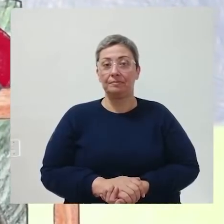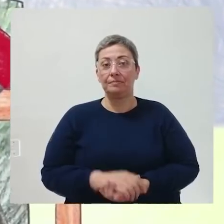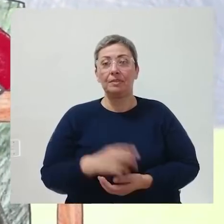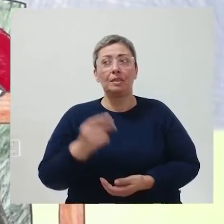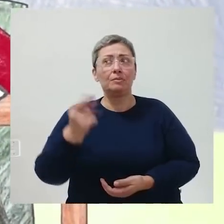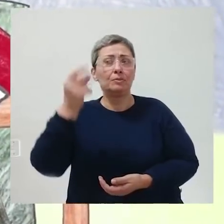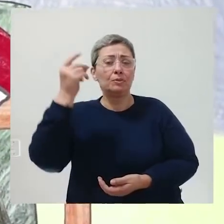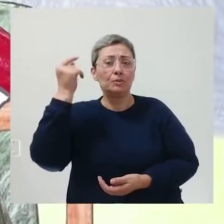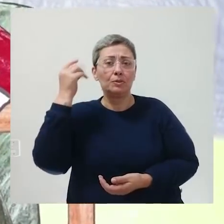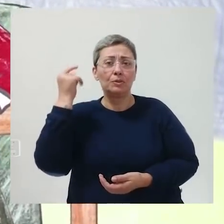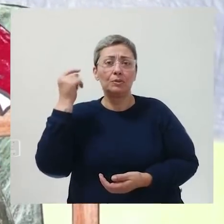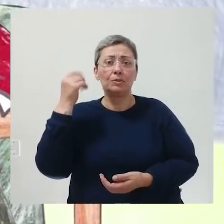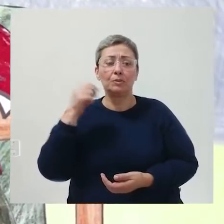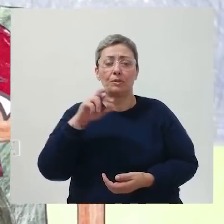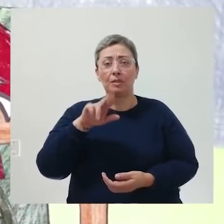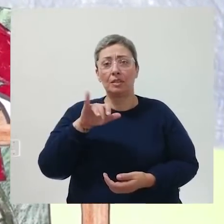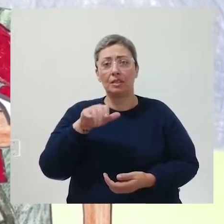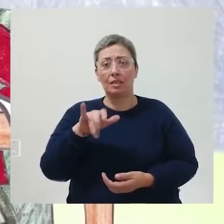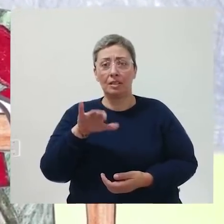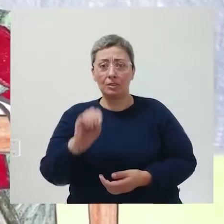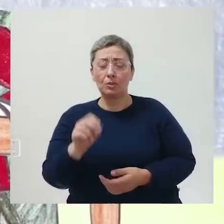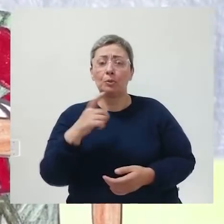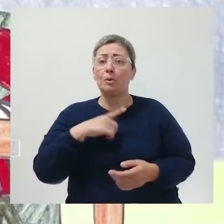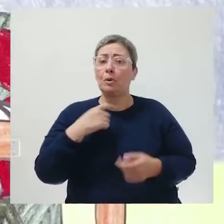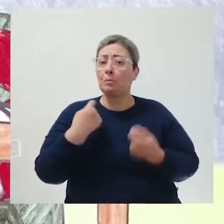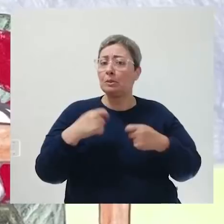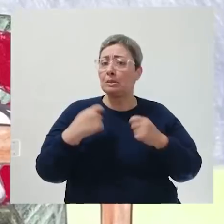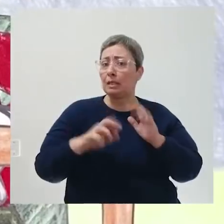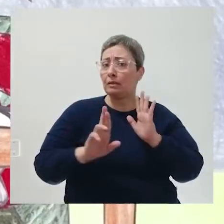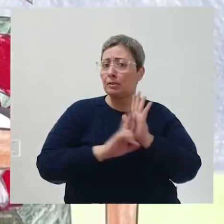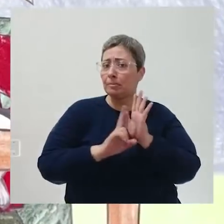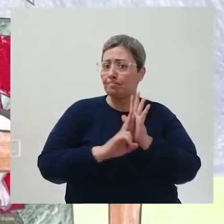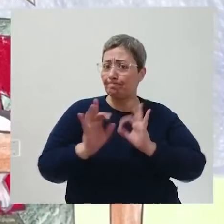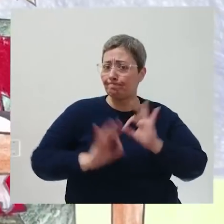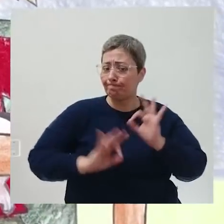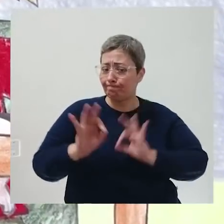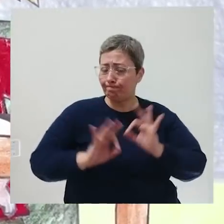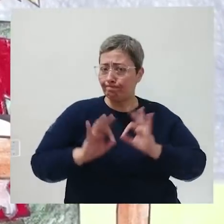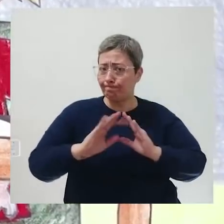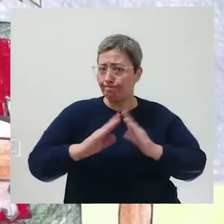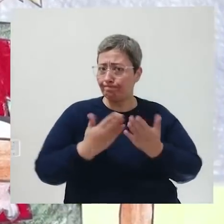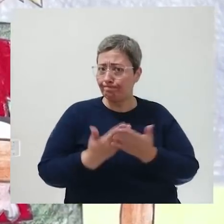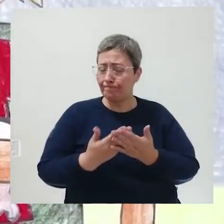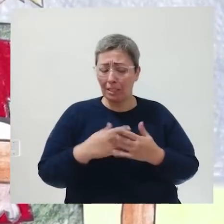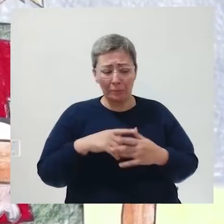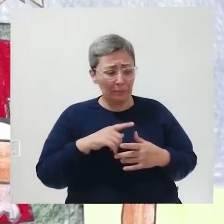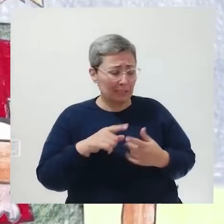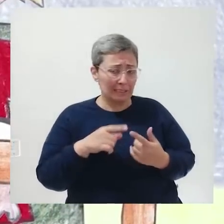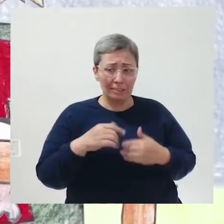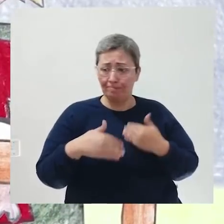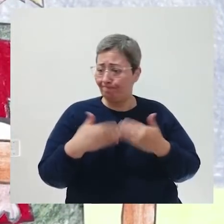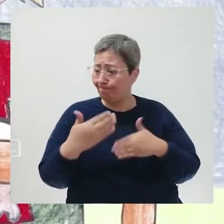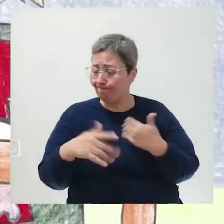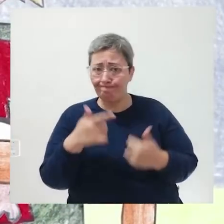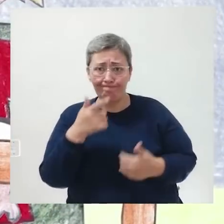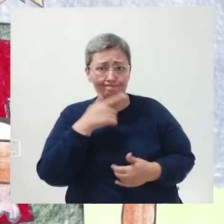Era uma vez o Ricardinho, que tinha que fazer uma redação para o colégio. Mas a coisa não ia bem.